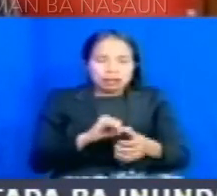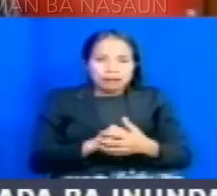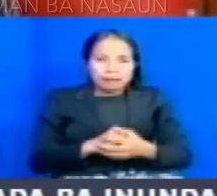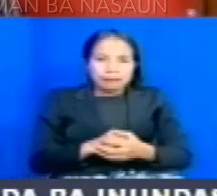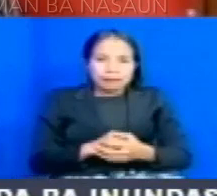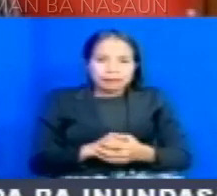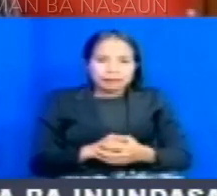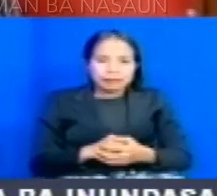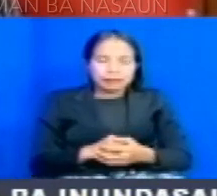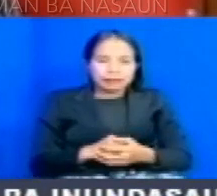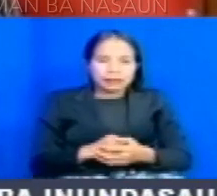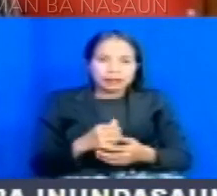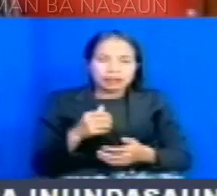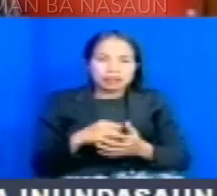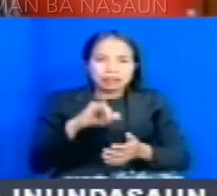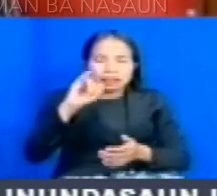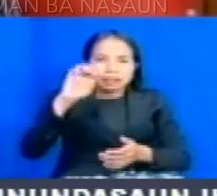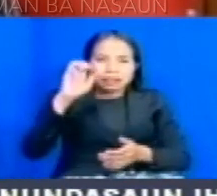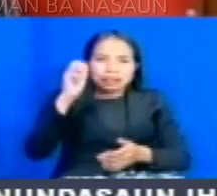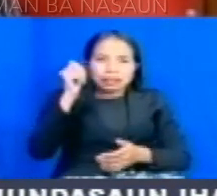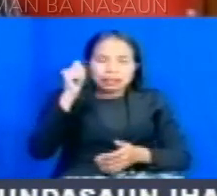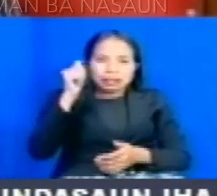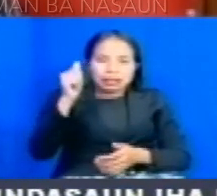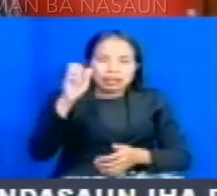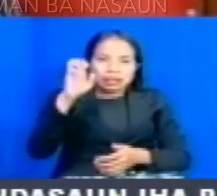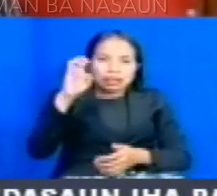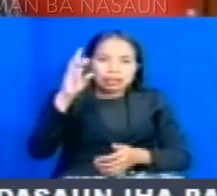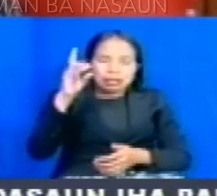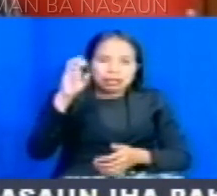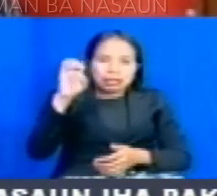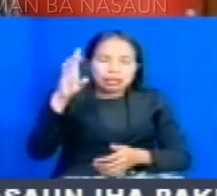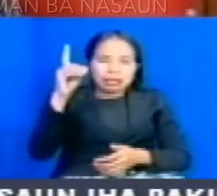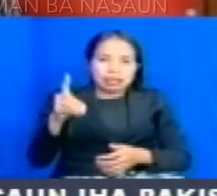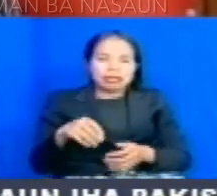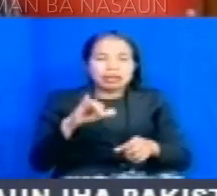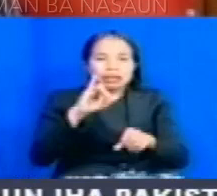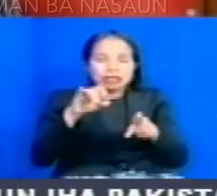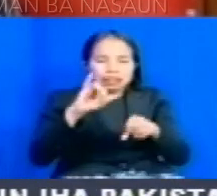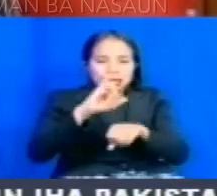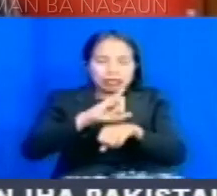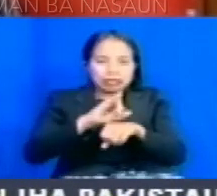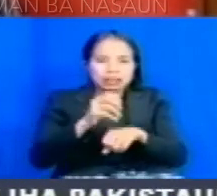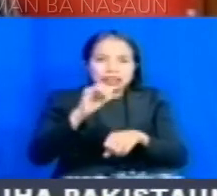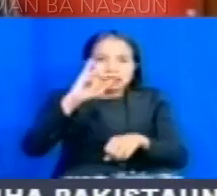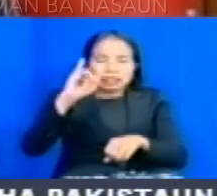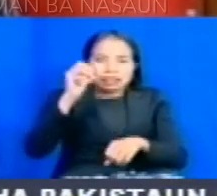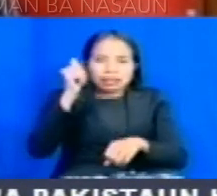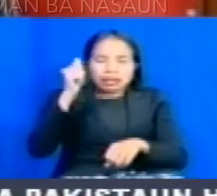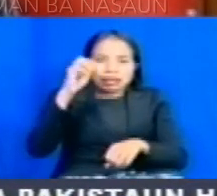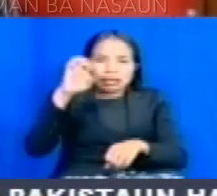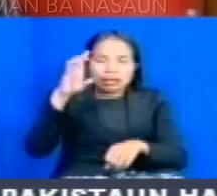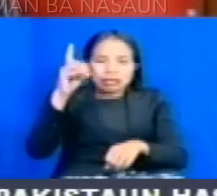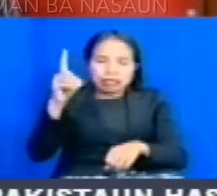de Deus, ninguém tem esperança que ataque. O Rio Luque, no tempo português, Igreja Evangélica Assembleia de Deus, ninguém cooperação dia glosso, a